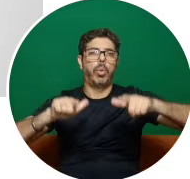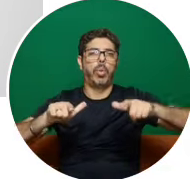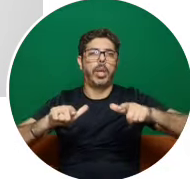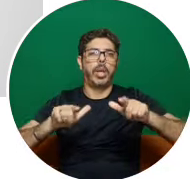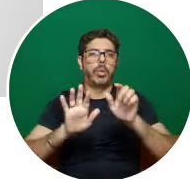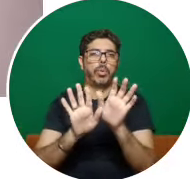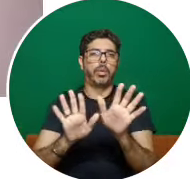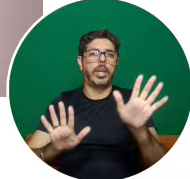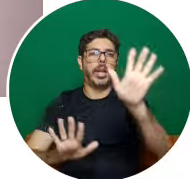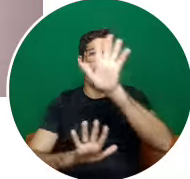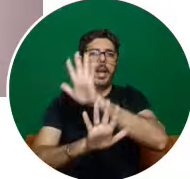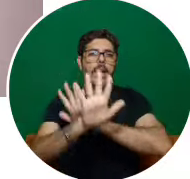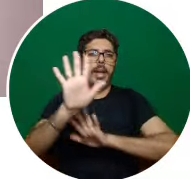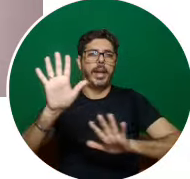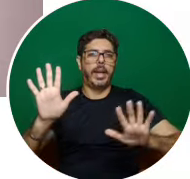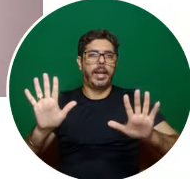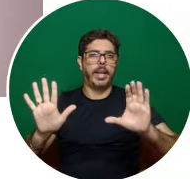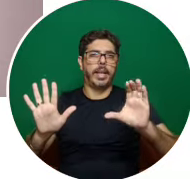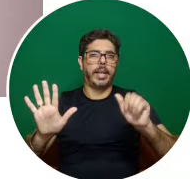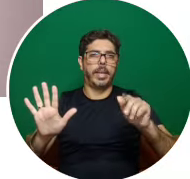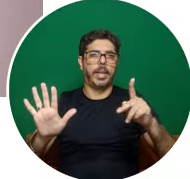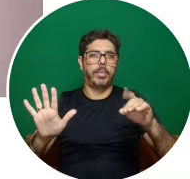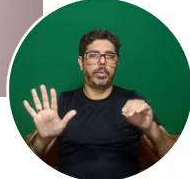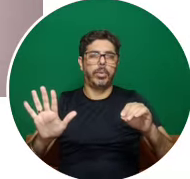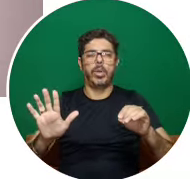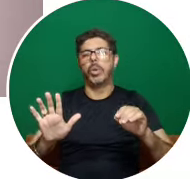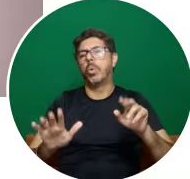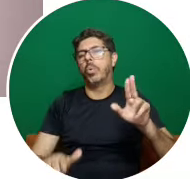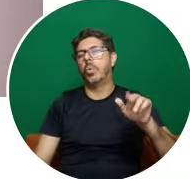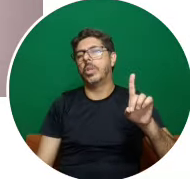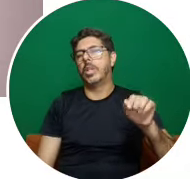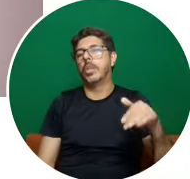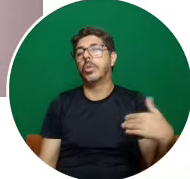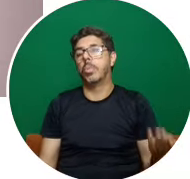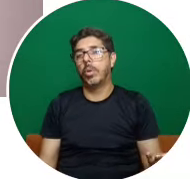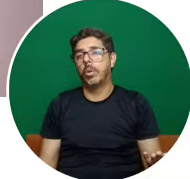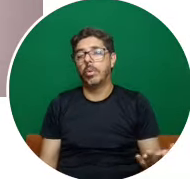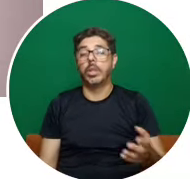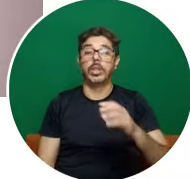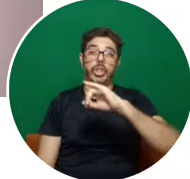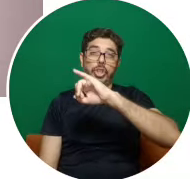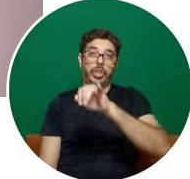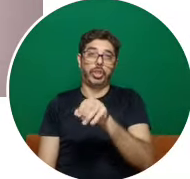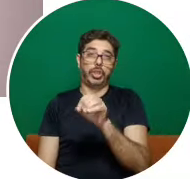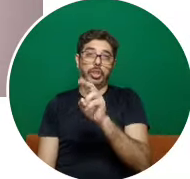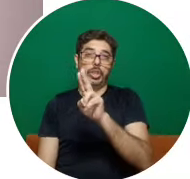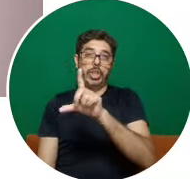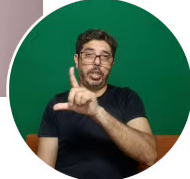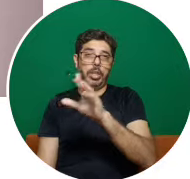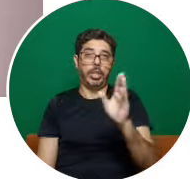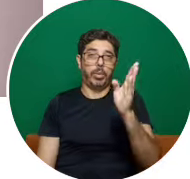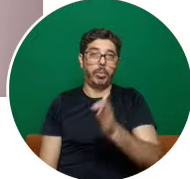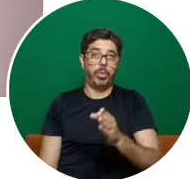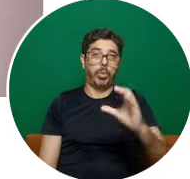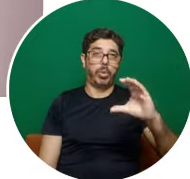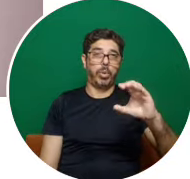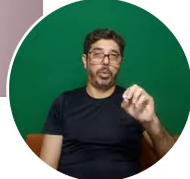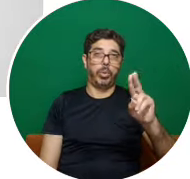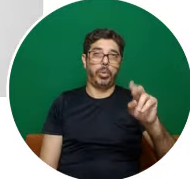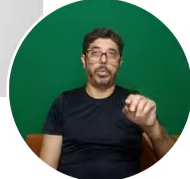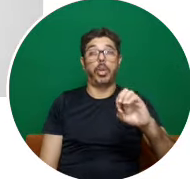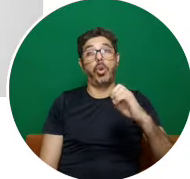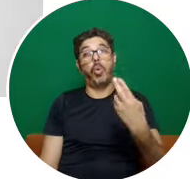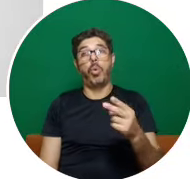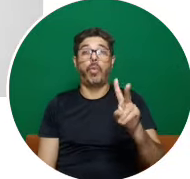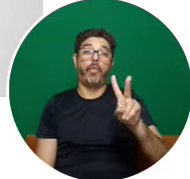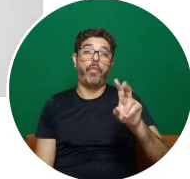mais afastada. E nesse sentido, o potencial elétrico torna-se simplesmente uma propriedade da localização dentro de um campo elétrico.